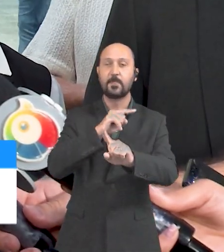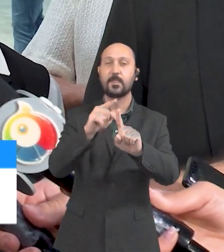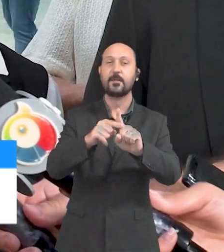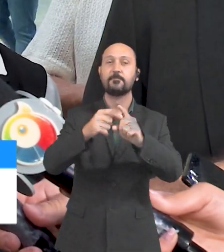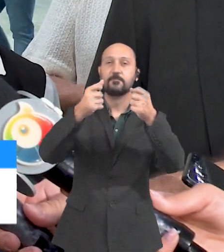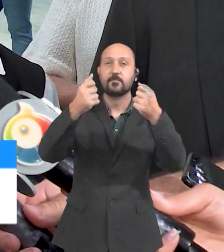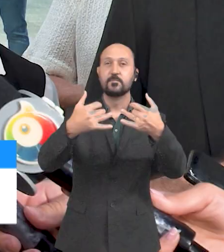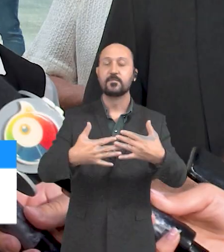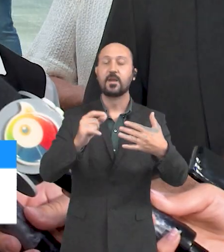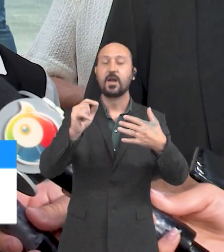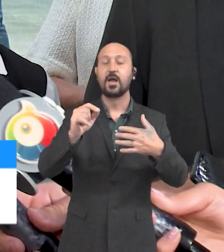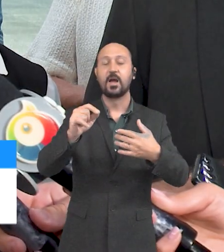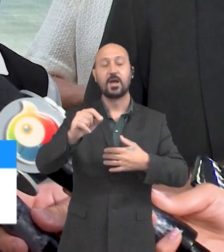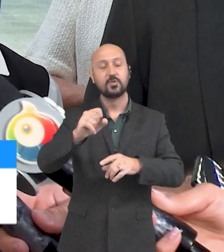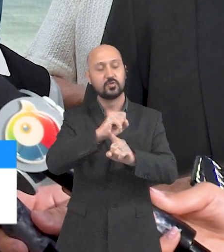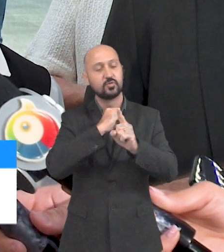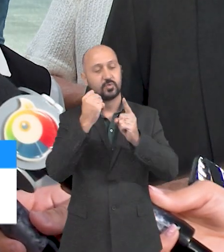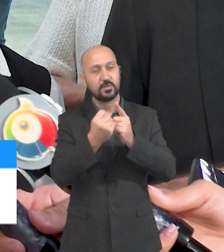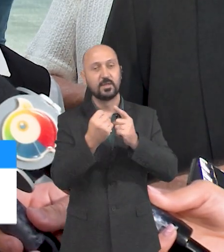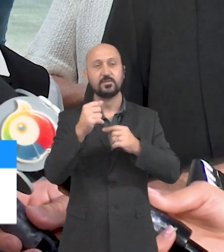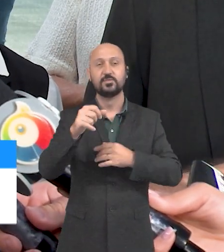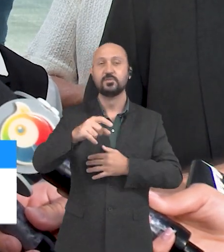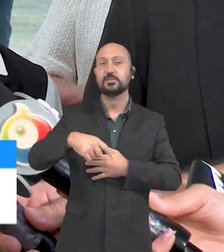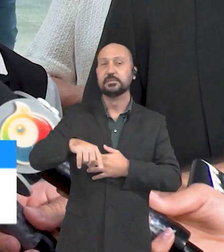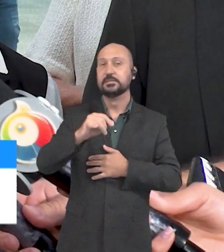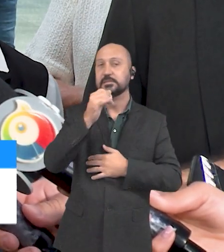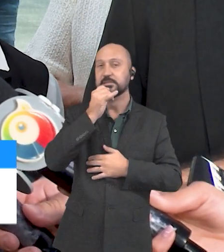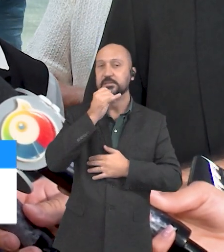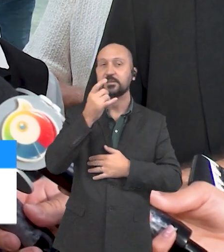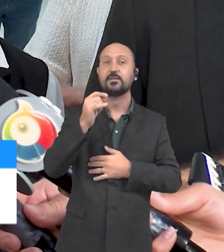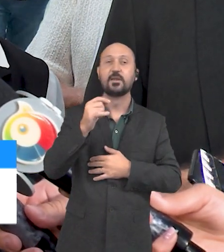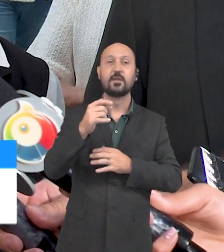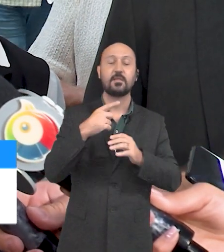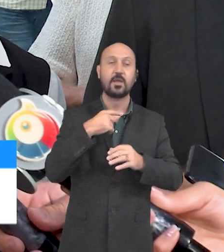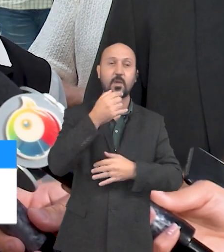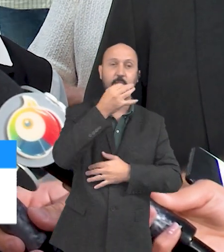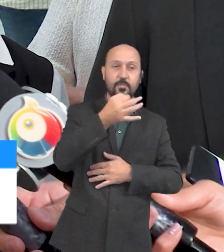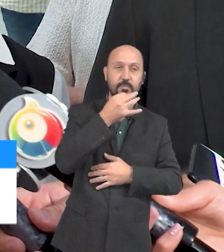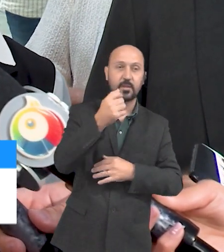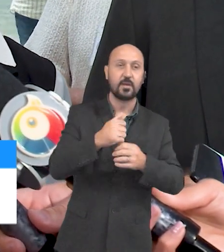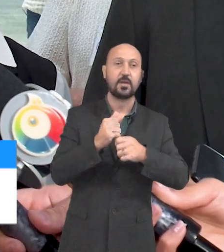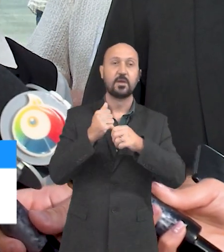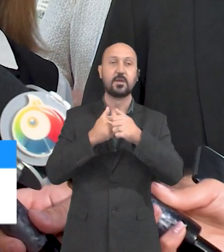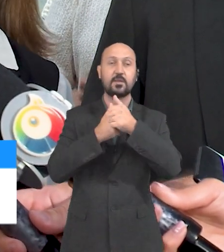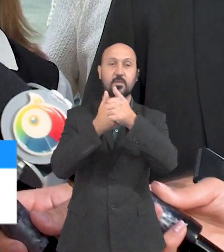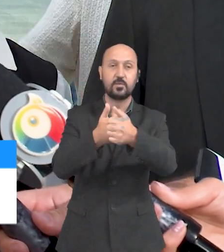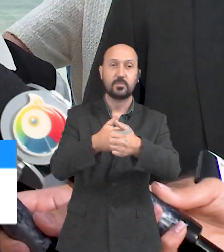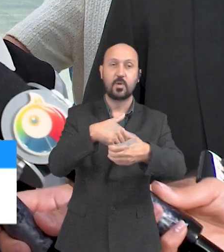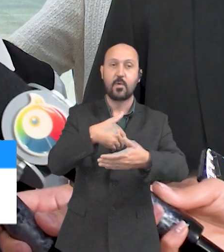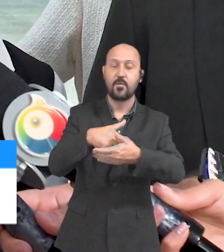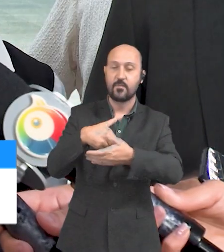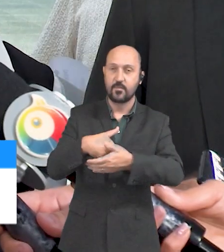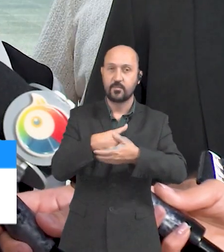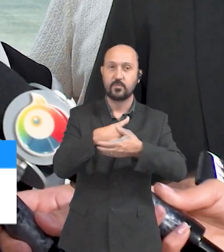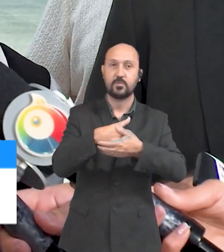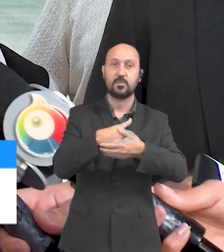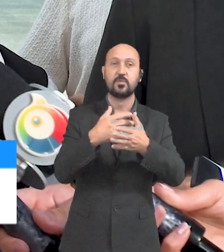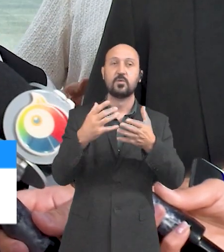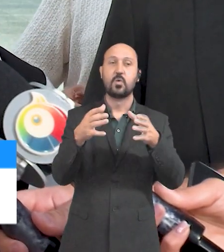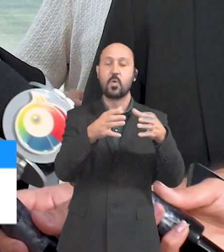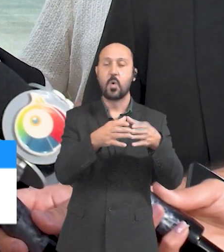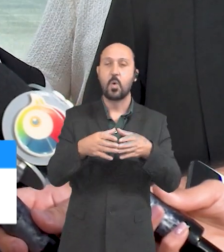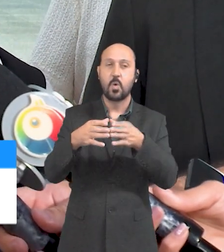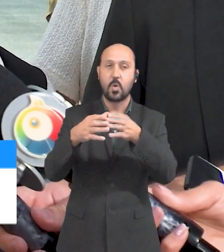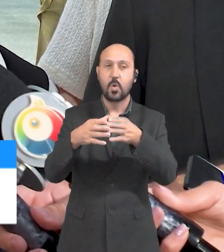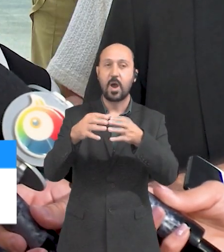como objetivo esclarecer a sociedade sul-mato-grossense, os formadores de opinião, aqueles que estão acompanhando o futebol, os